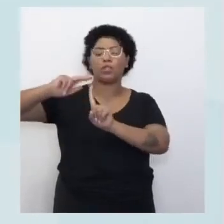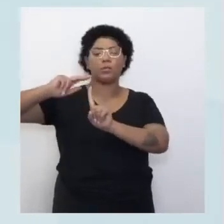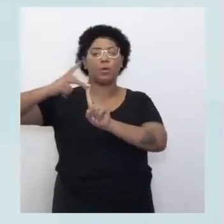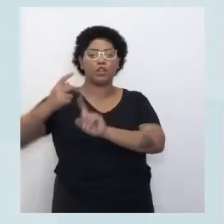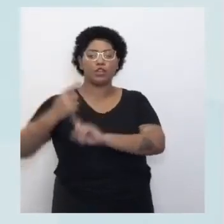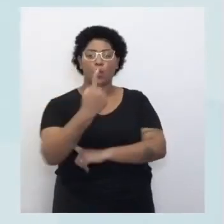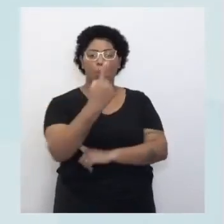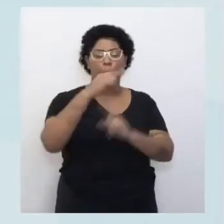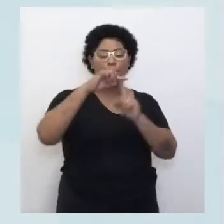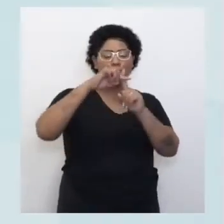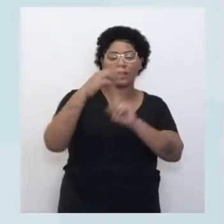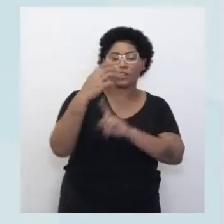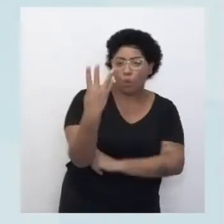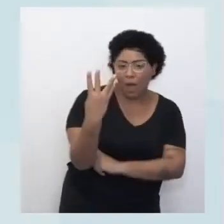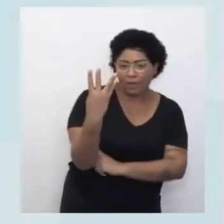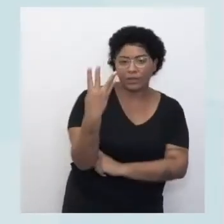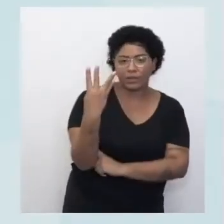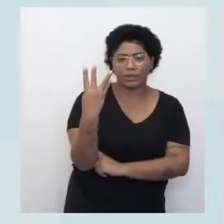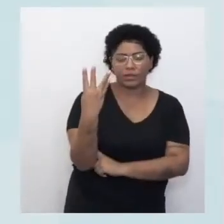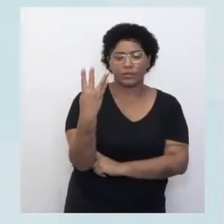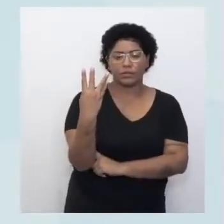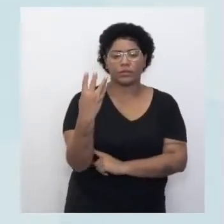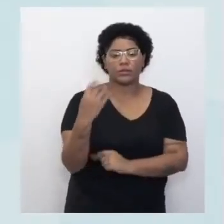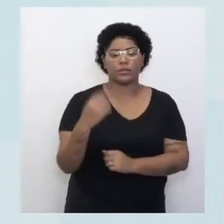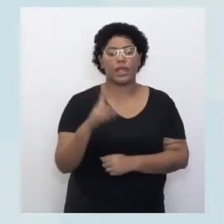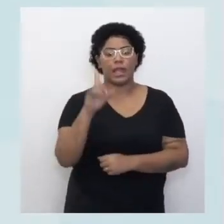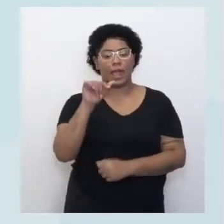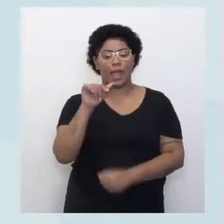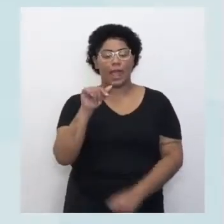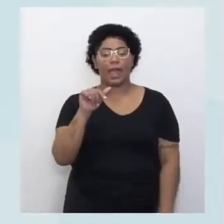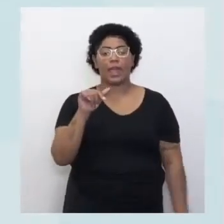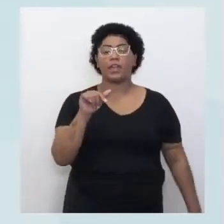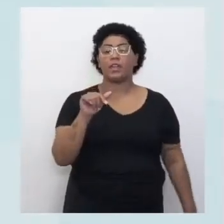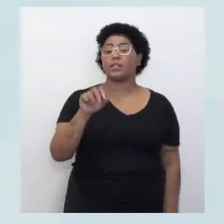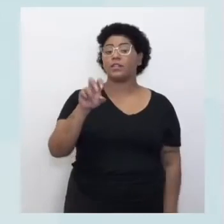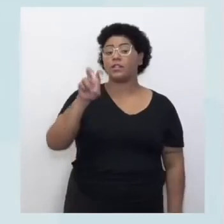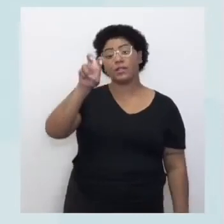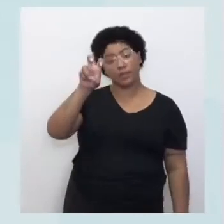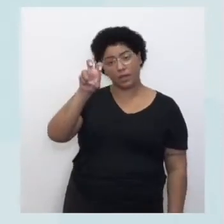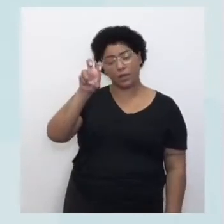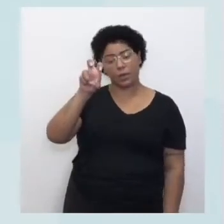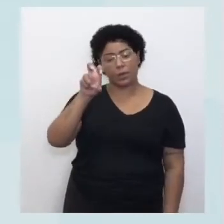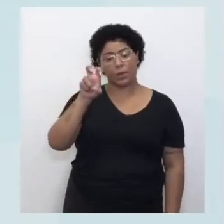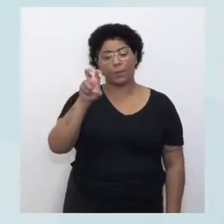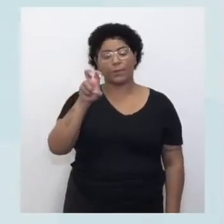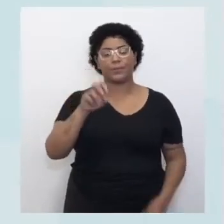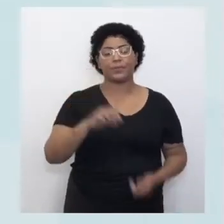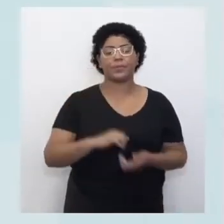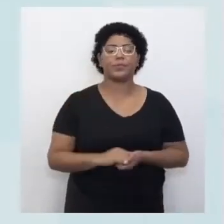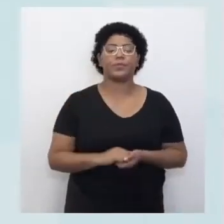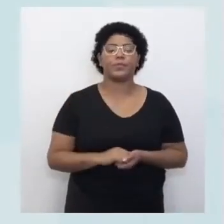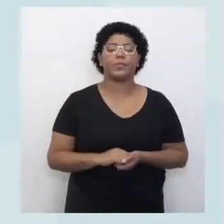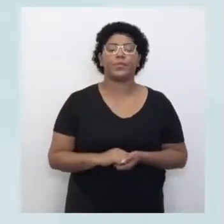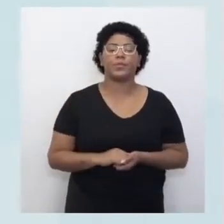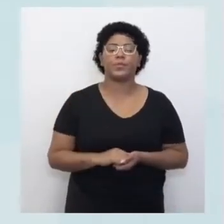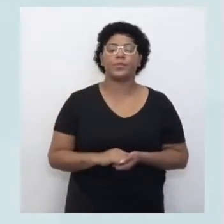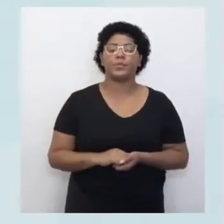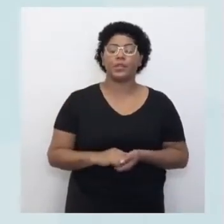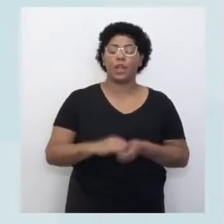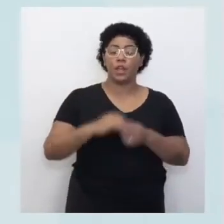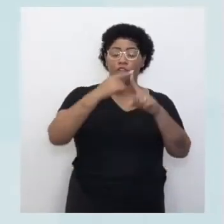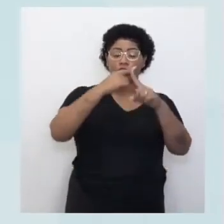4. 1 mais 4, eu vou chegar no número 5. Então, aqui